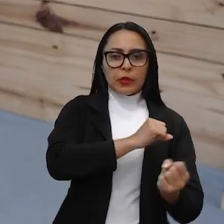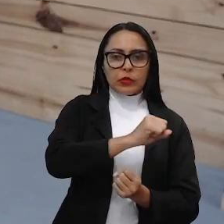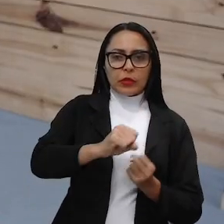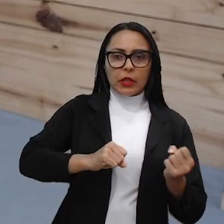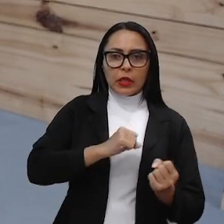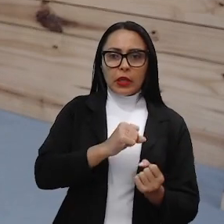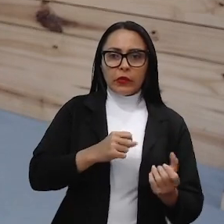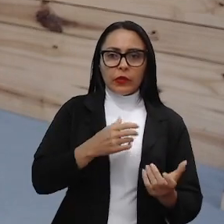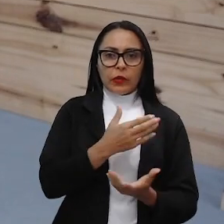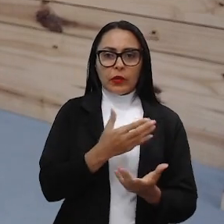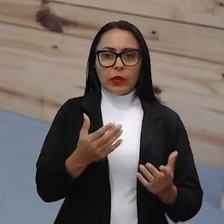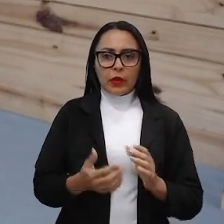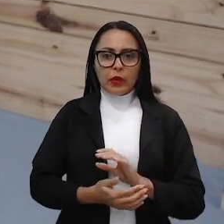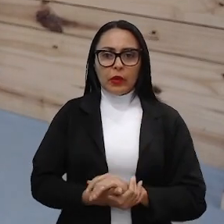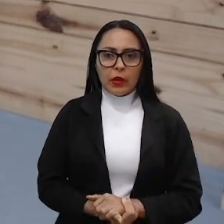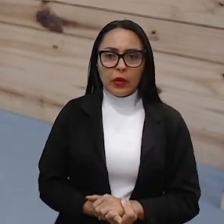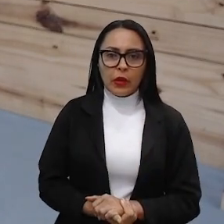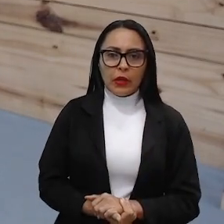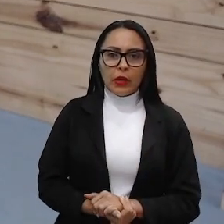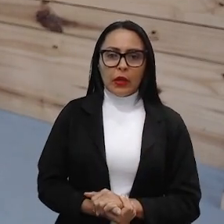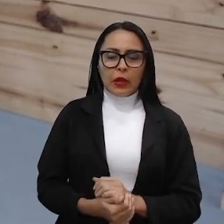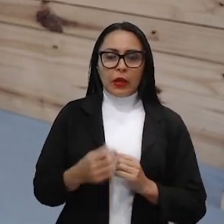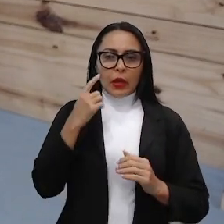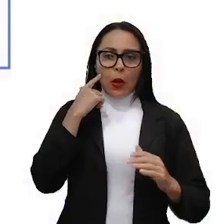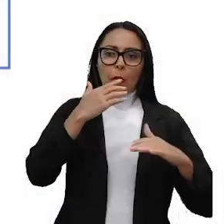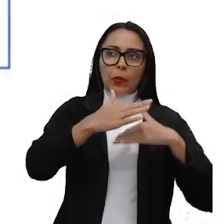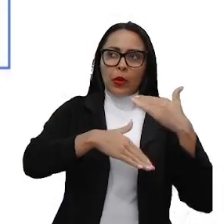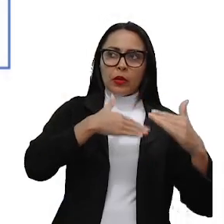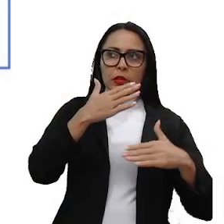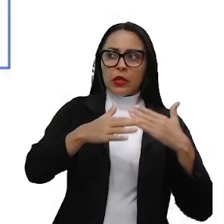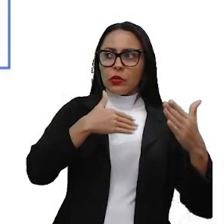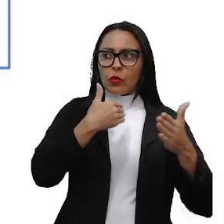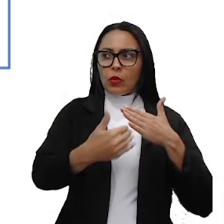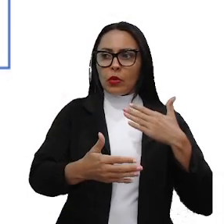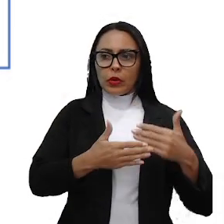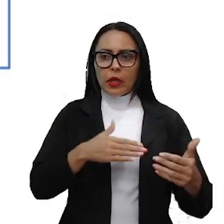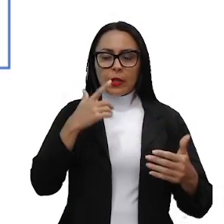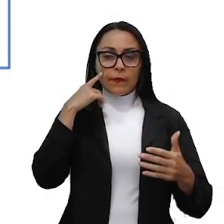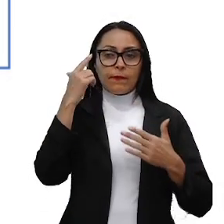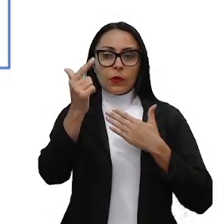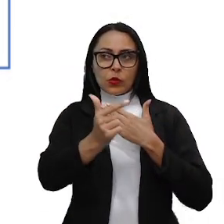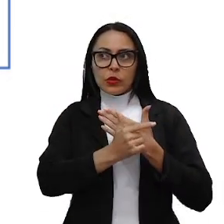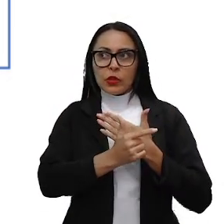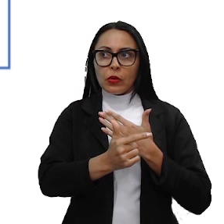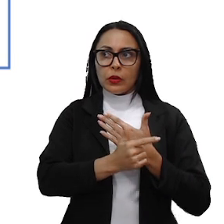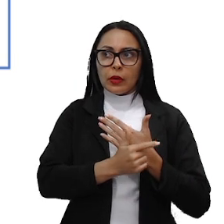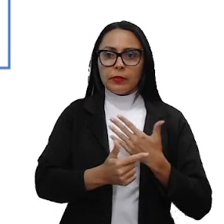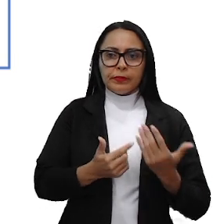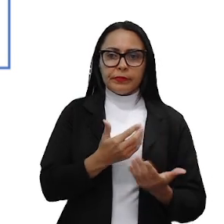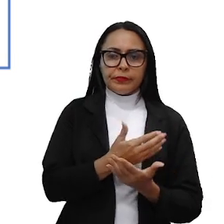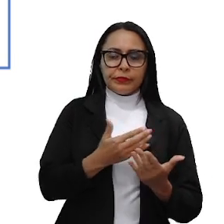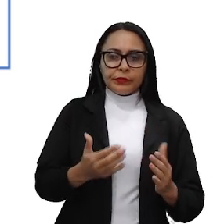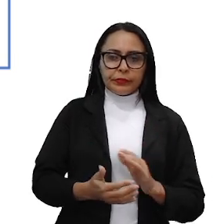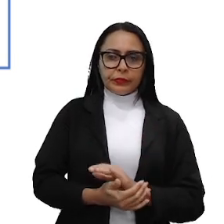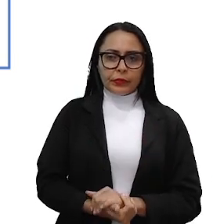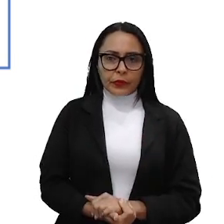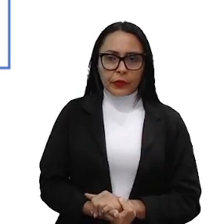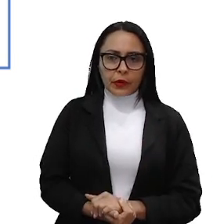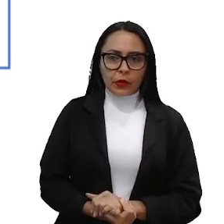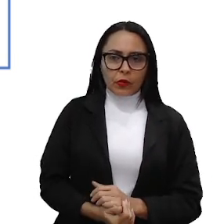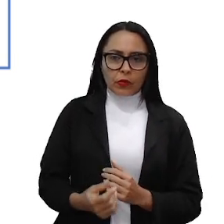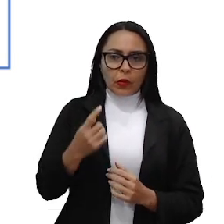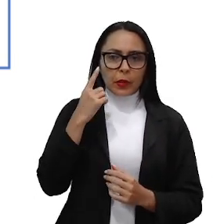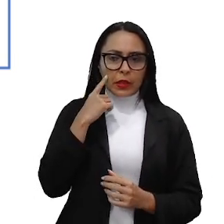tá? Então, um processo produtivo qualquer, ele funciona com a obtenção